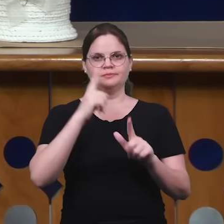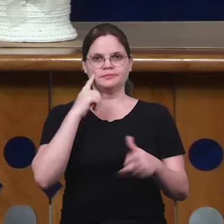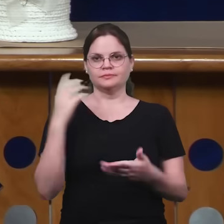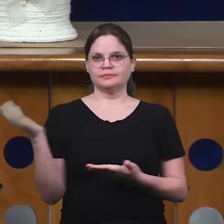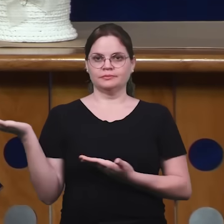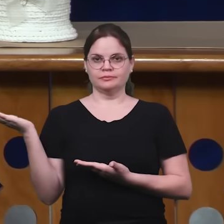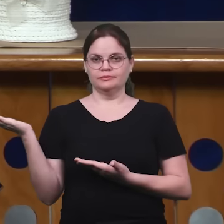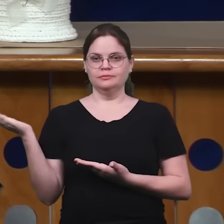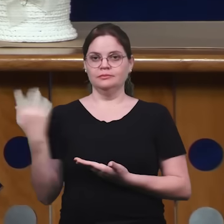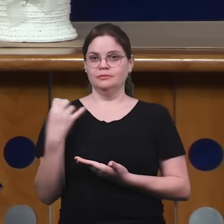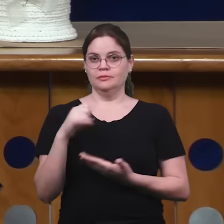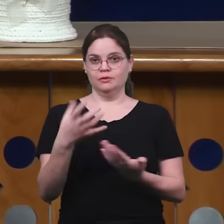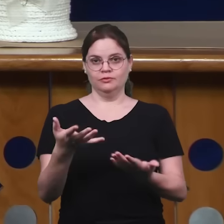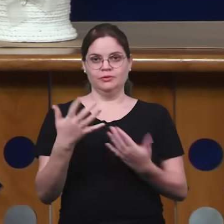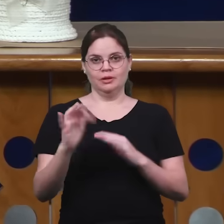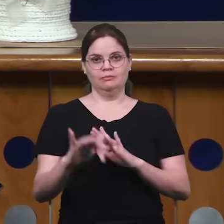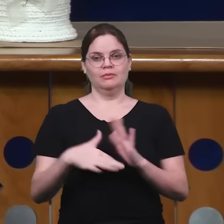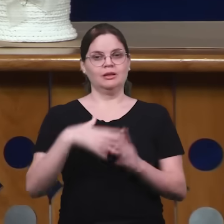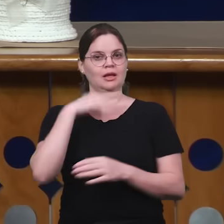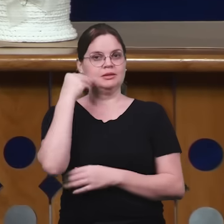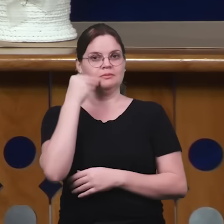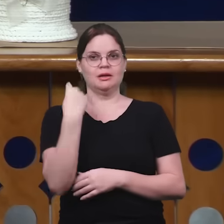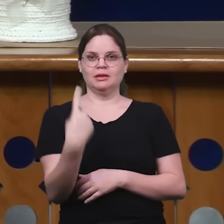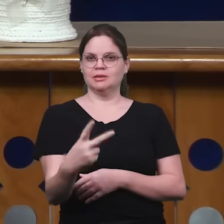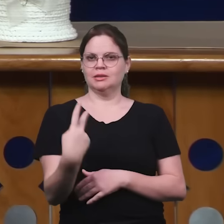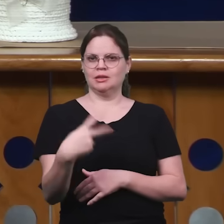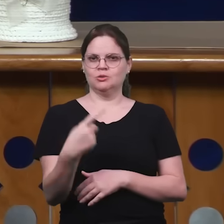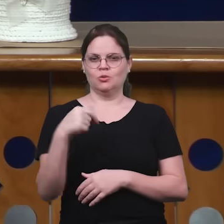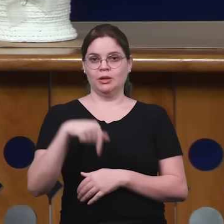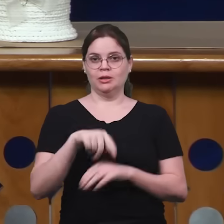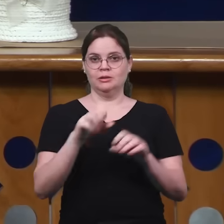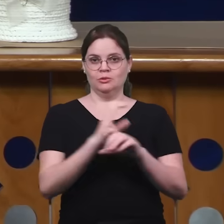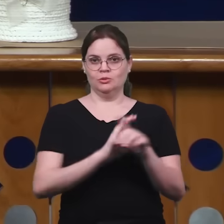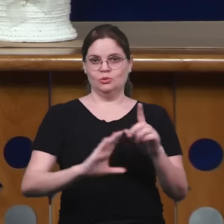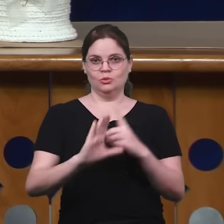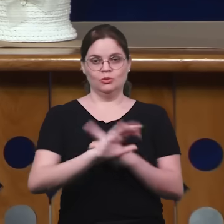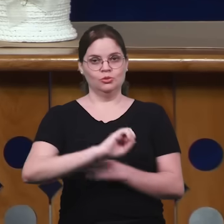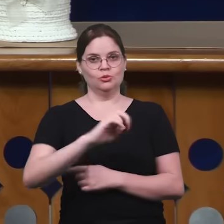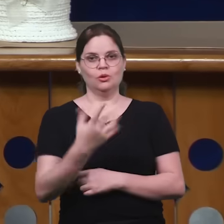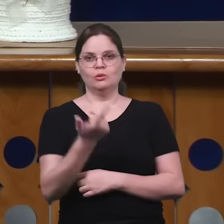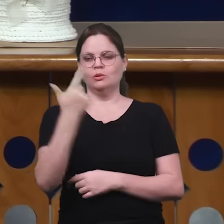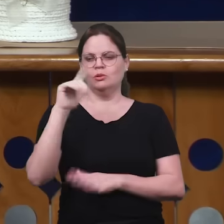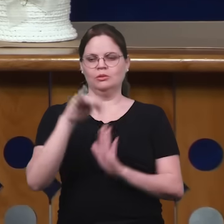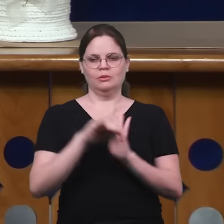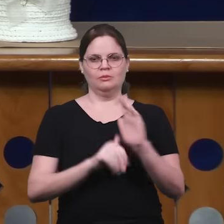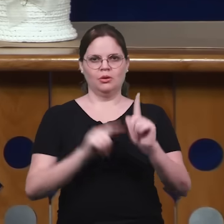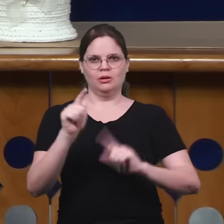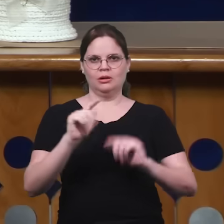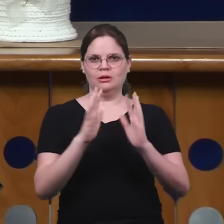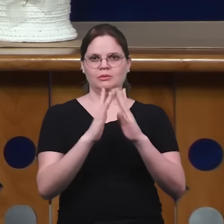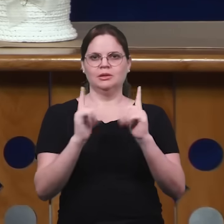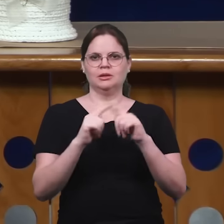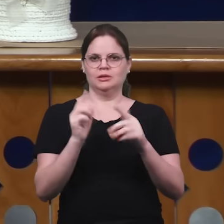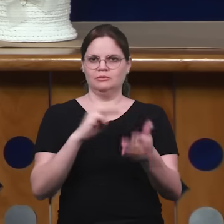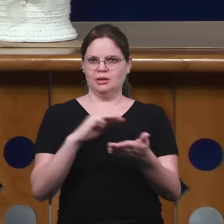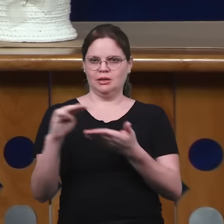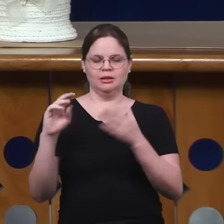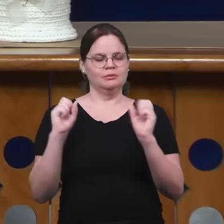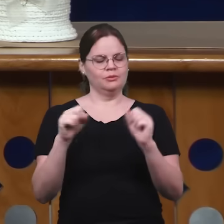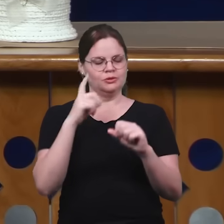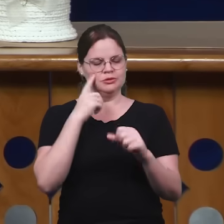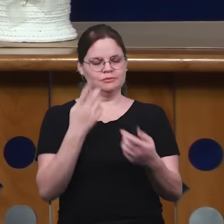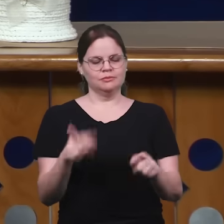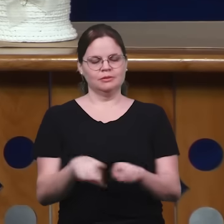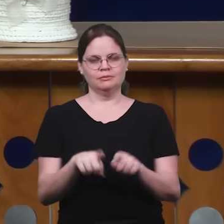que, caso você queira enviar uma experiência que você teve com esse culto ou com outra programação da igreja, você pode